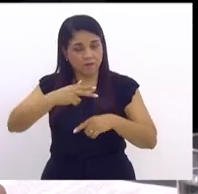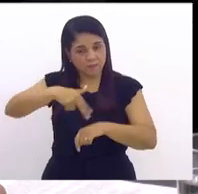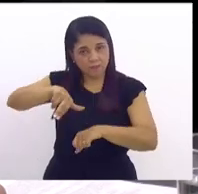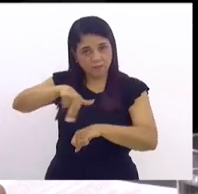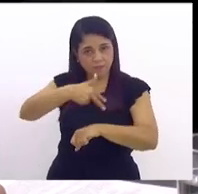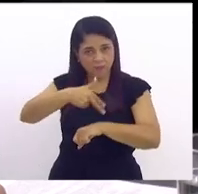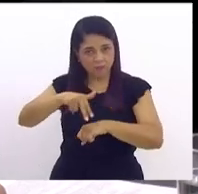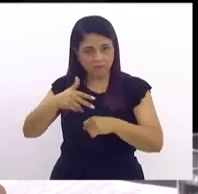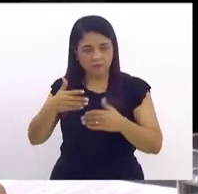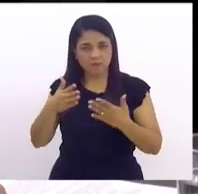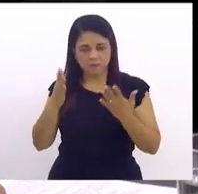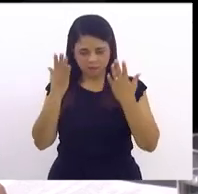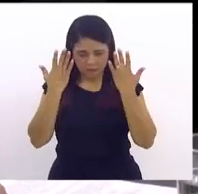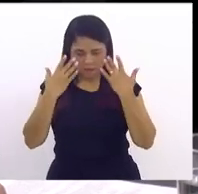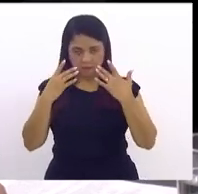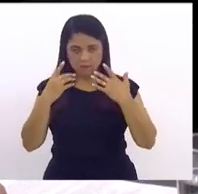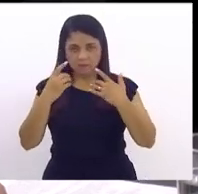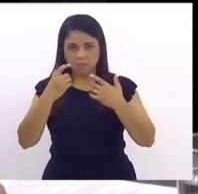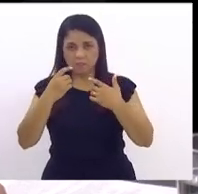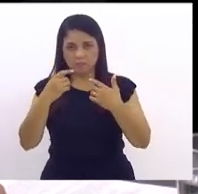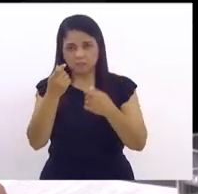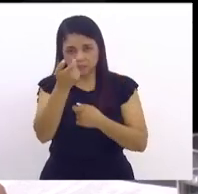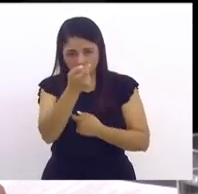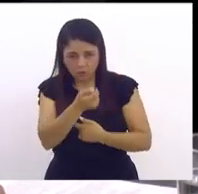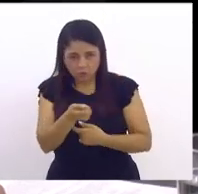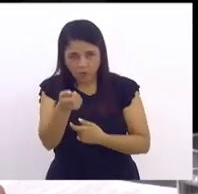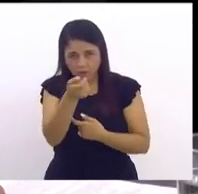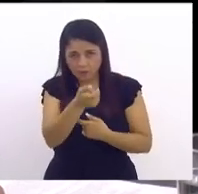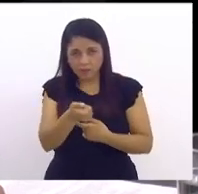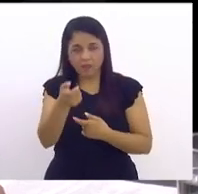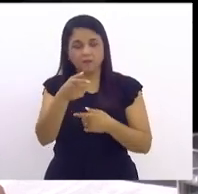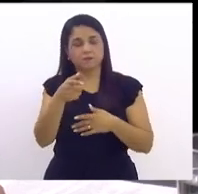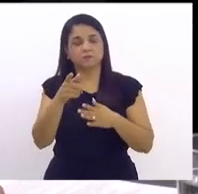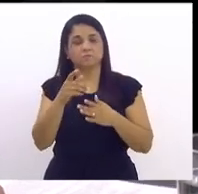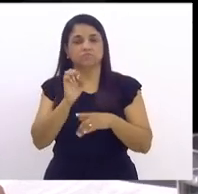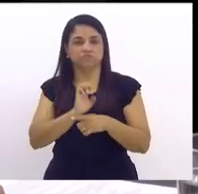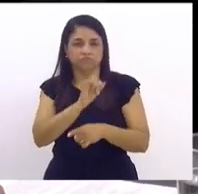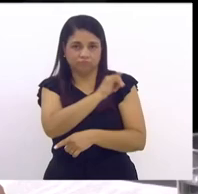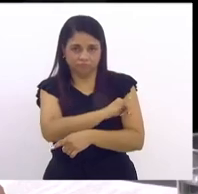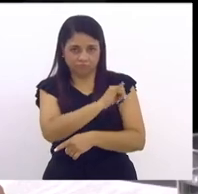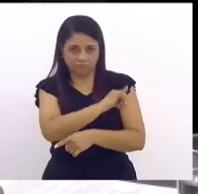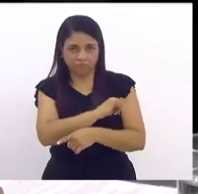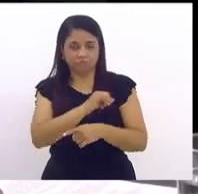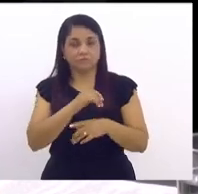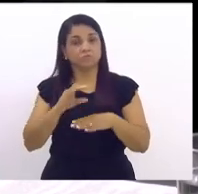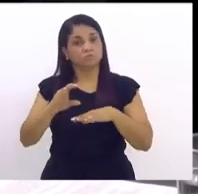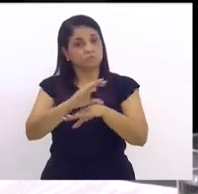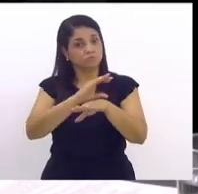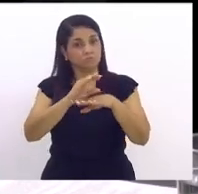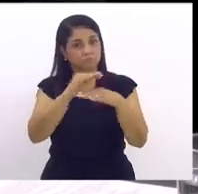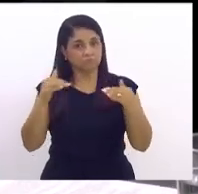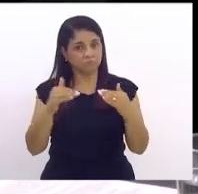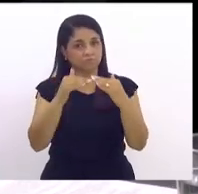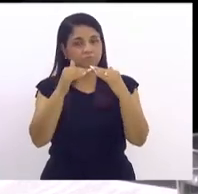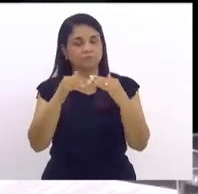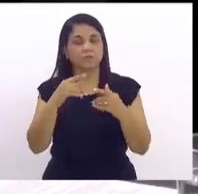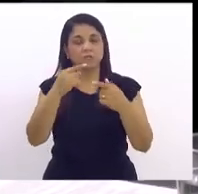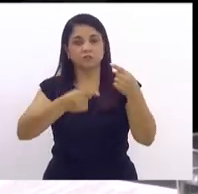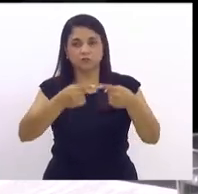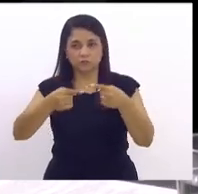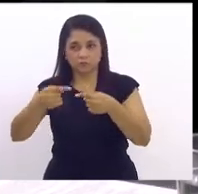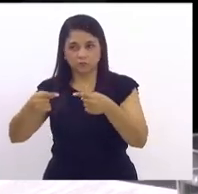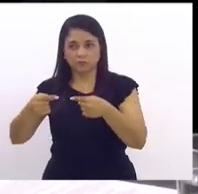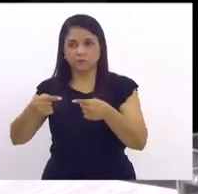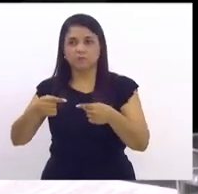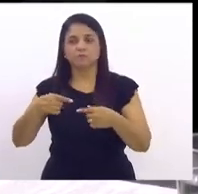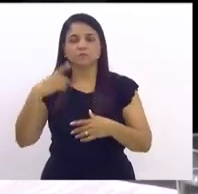aludam à sexualização precoce nas escolas do Estado do Rio de Janeiro. O parecer é pela constitucionalidade. Para discutir. Em discussão. Para